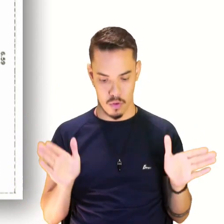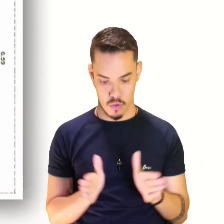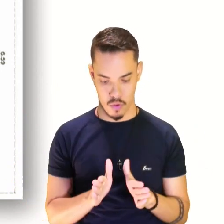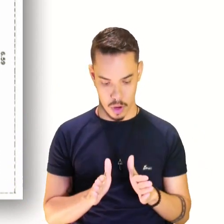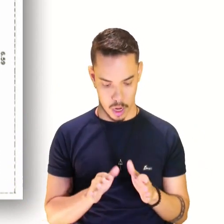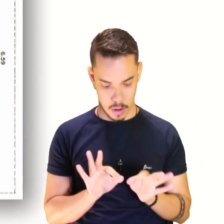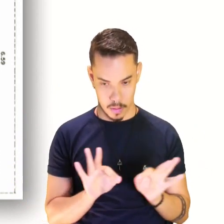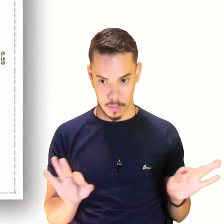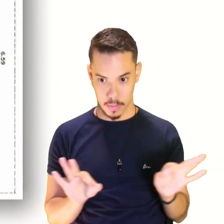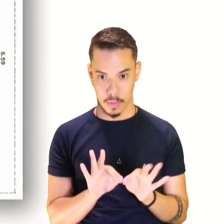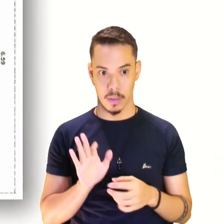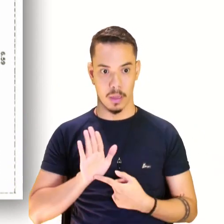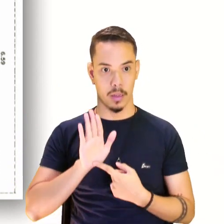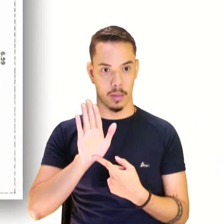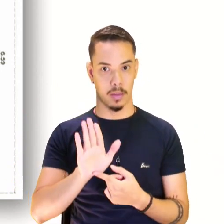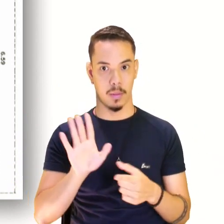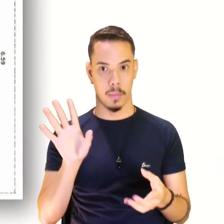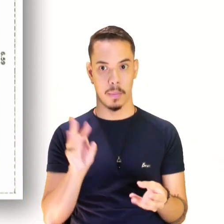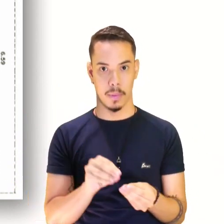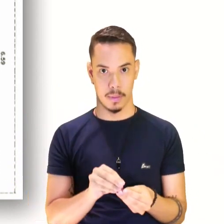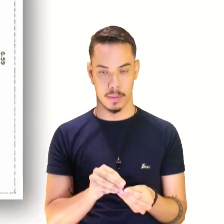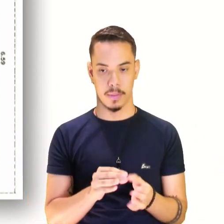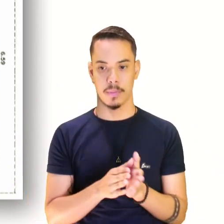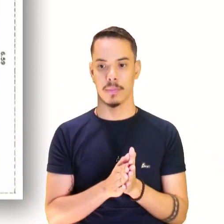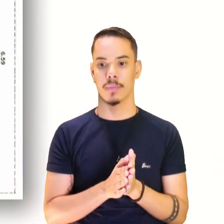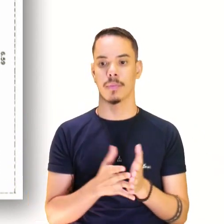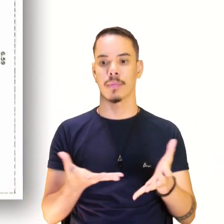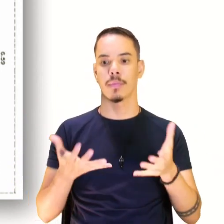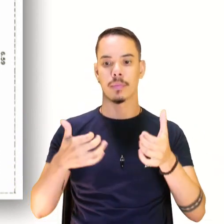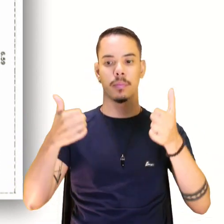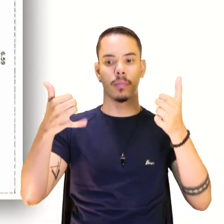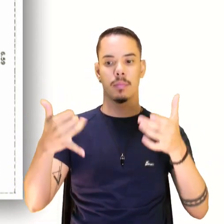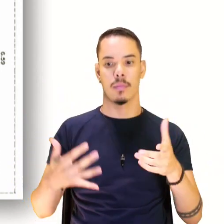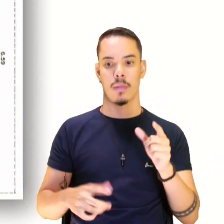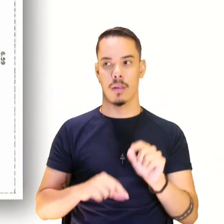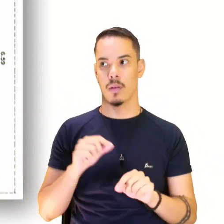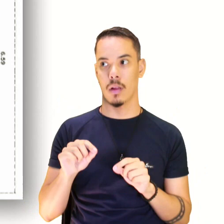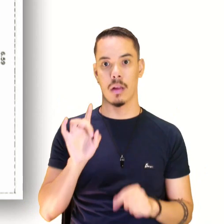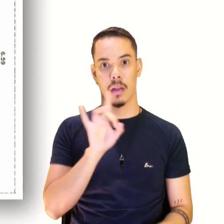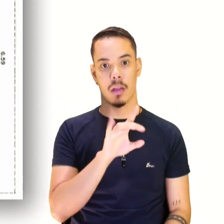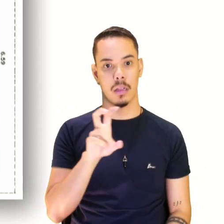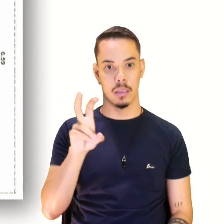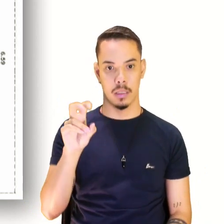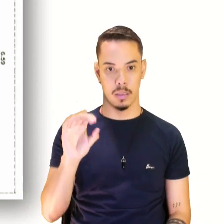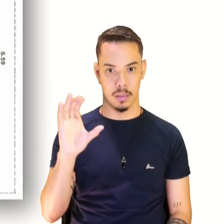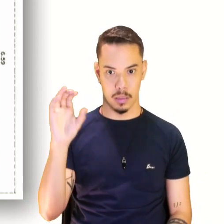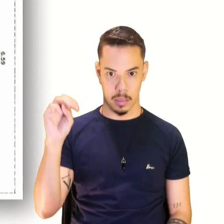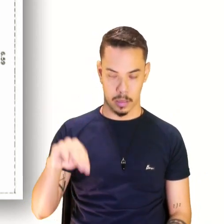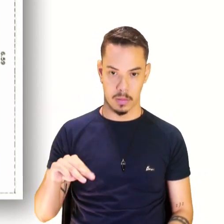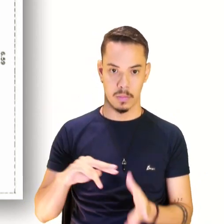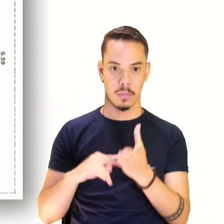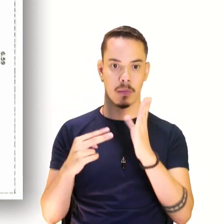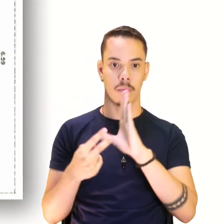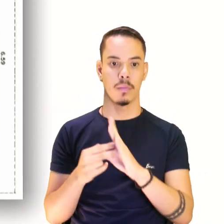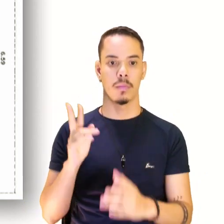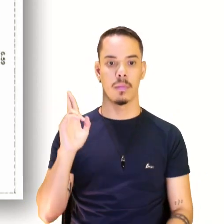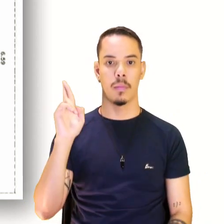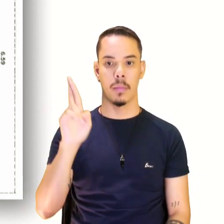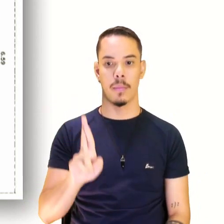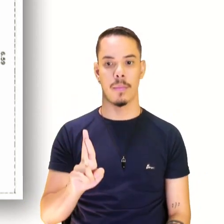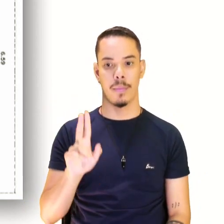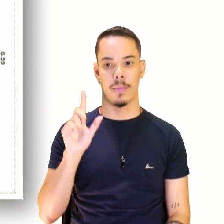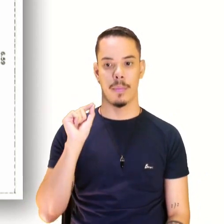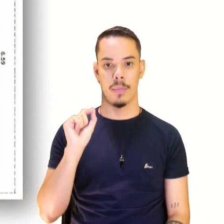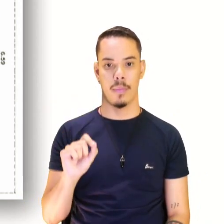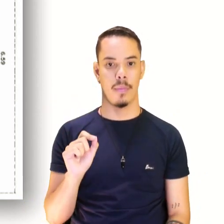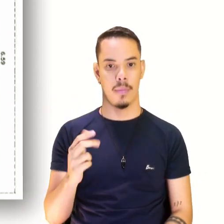né? Uma representação reduzida e querendo dizer que a cada 50 centímetros da realidade é representado aqui no